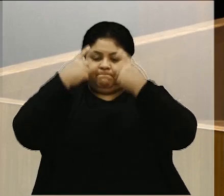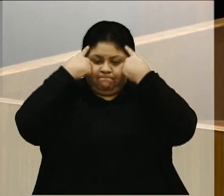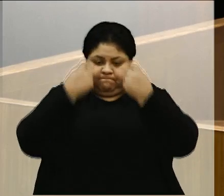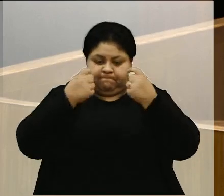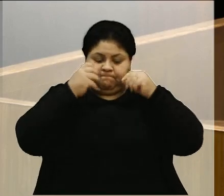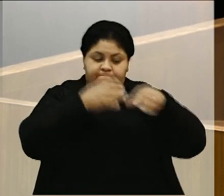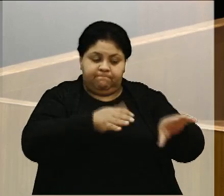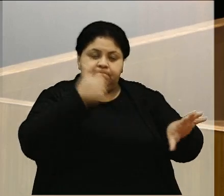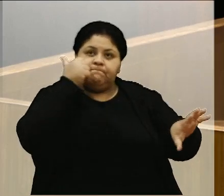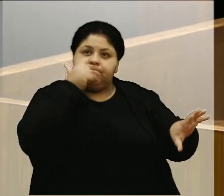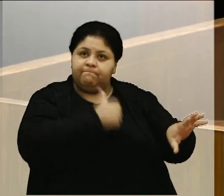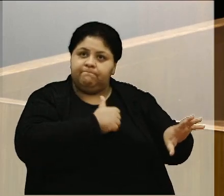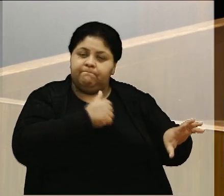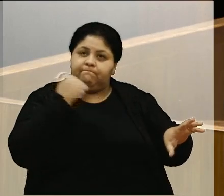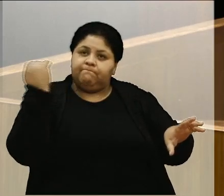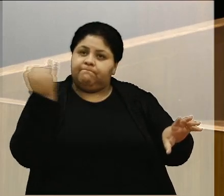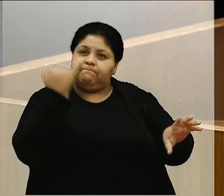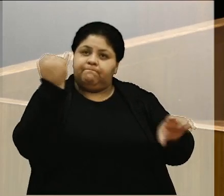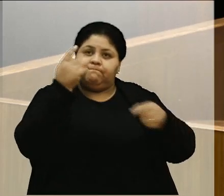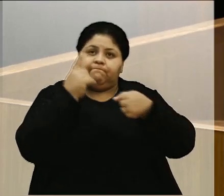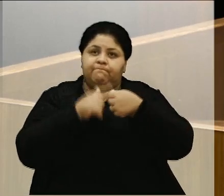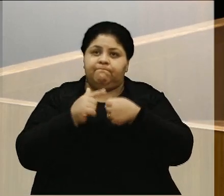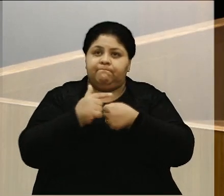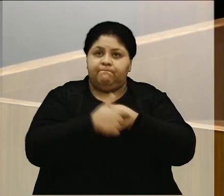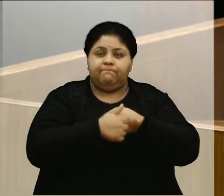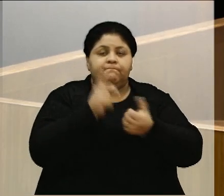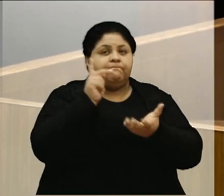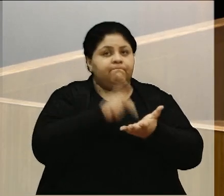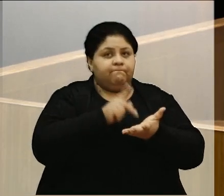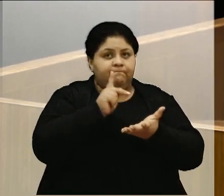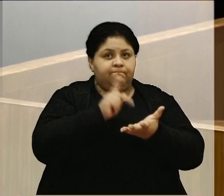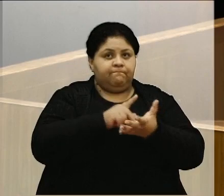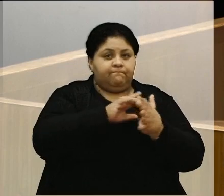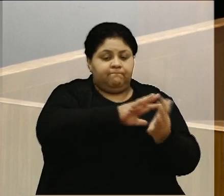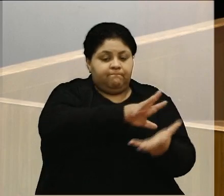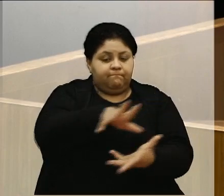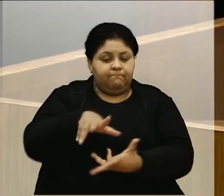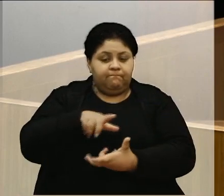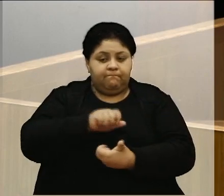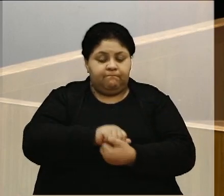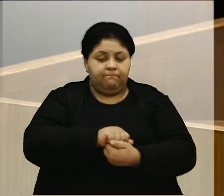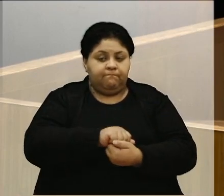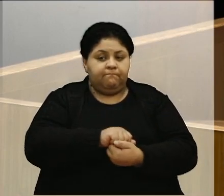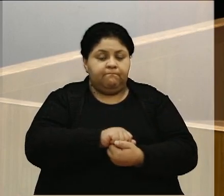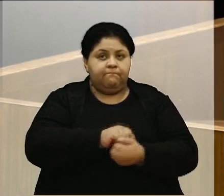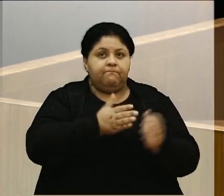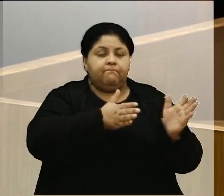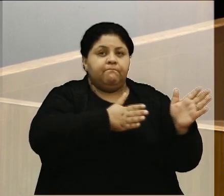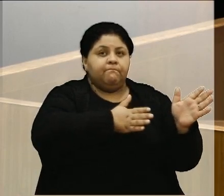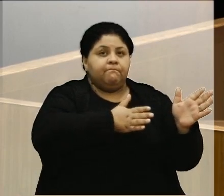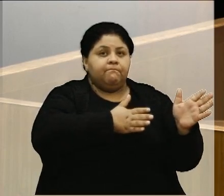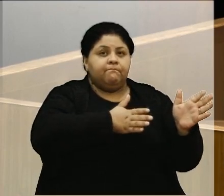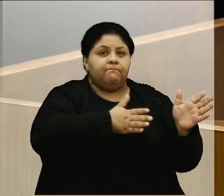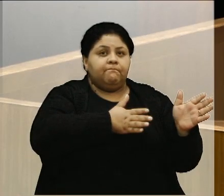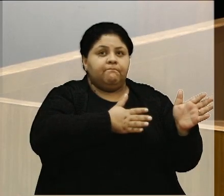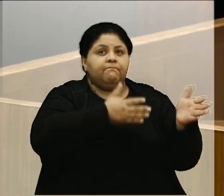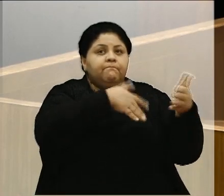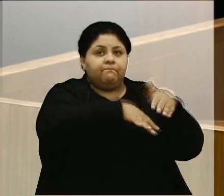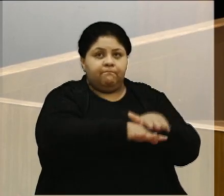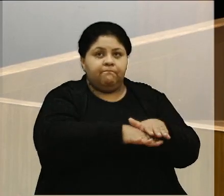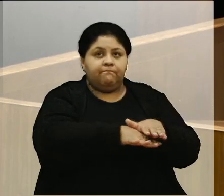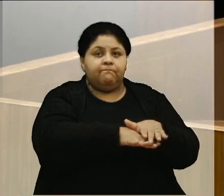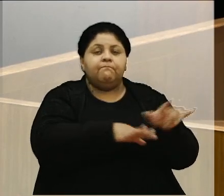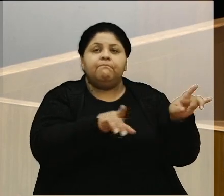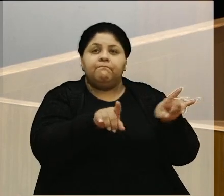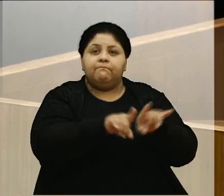mulher são componentes essenciais de uma cidade verdadeiramente sustentável e inclusiva. E isso envolve não apenas a implementação de